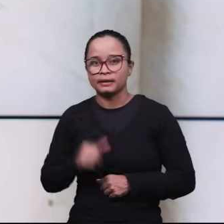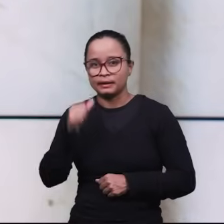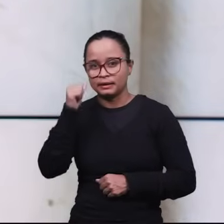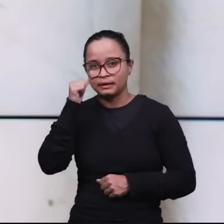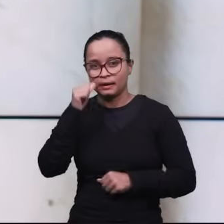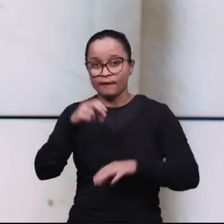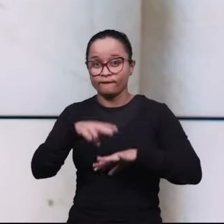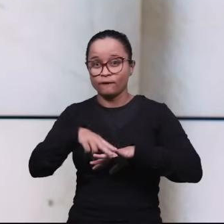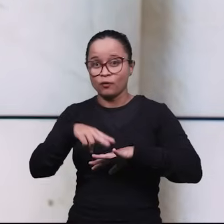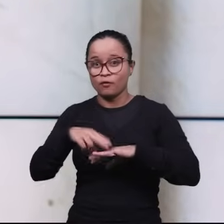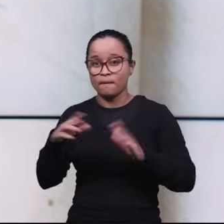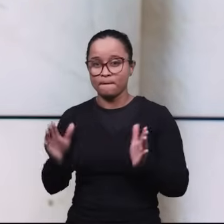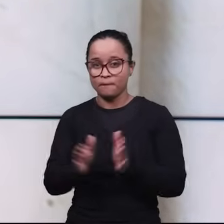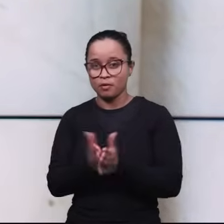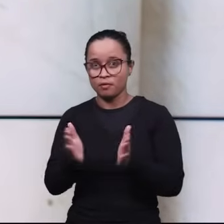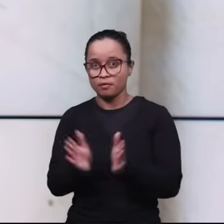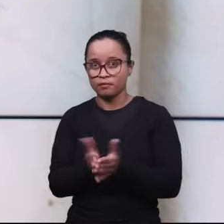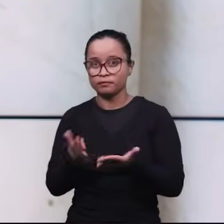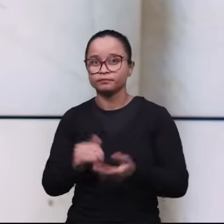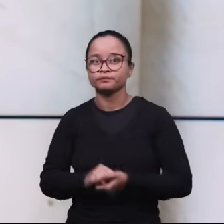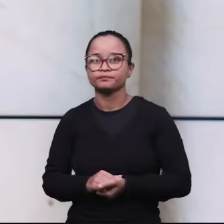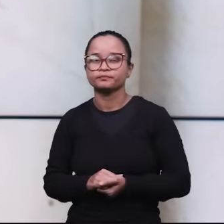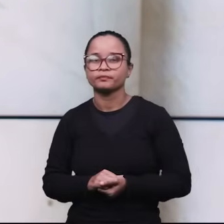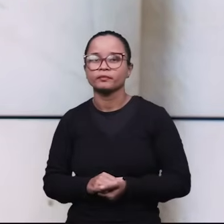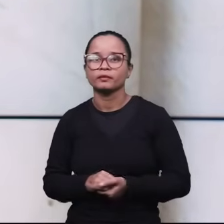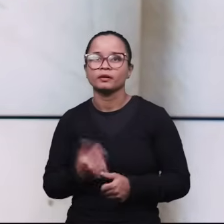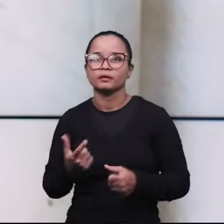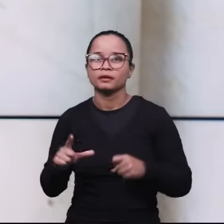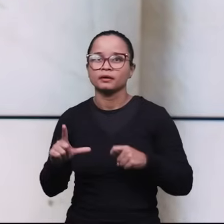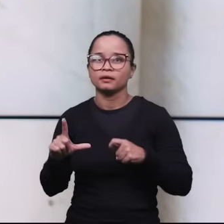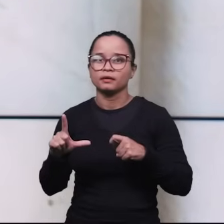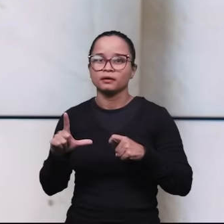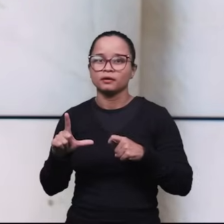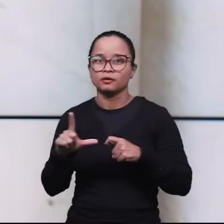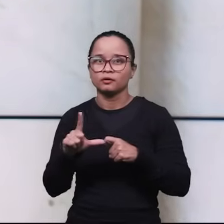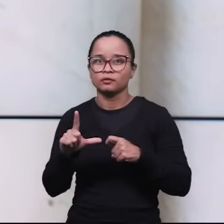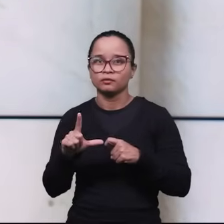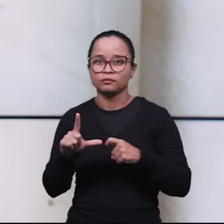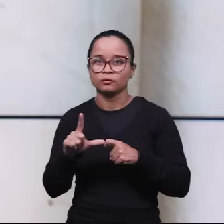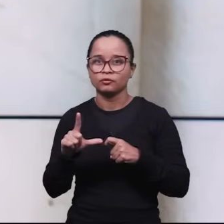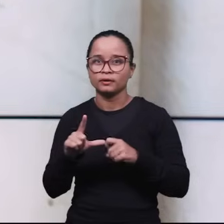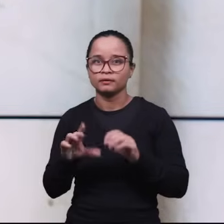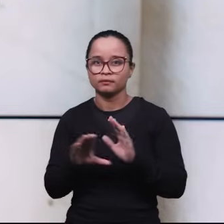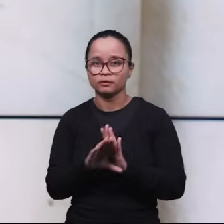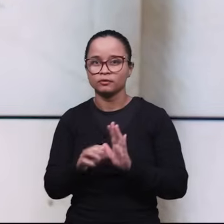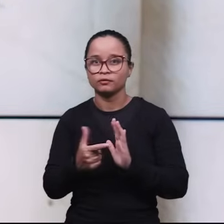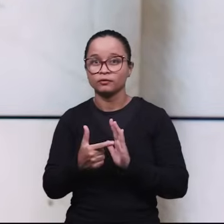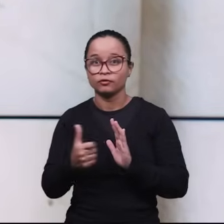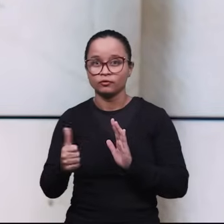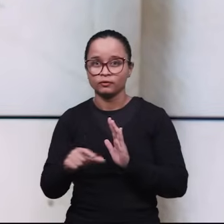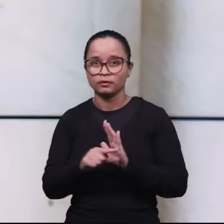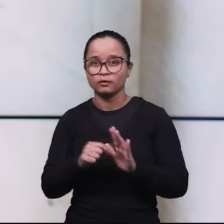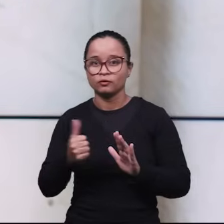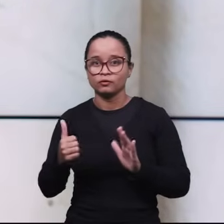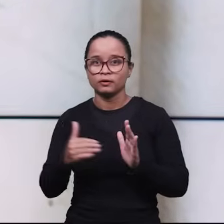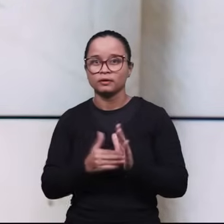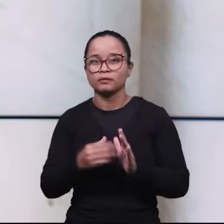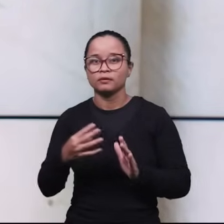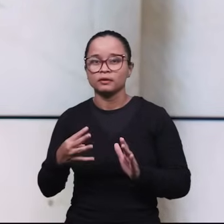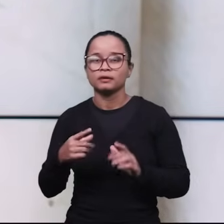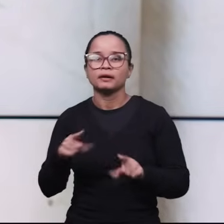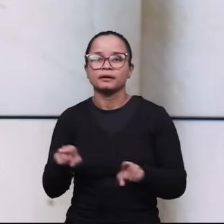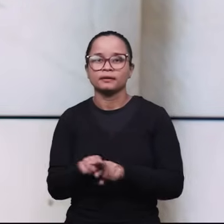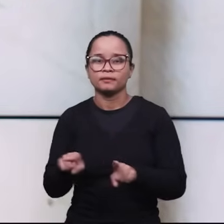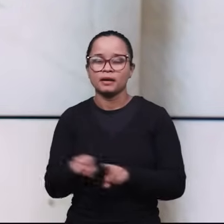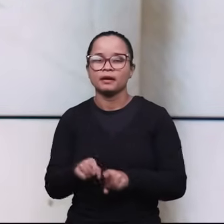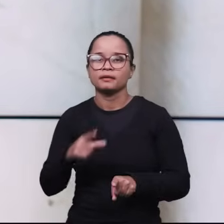pobre, a plutar ou o lepton. Também é uma moeda romana,